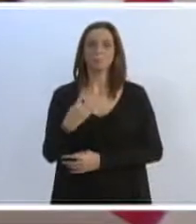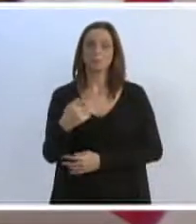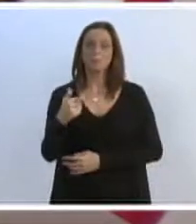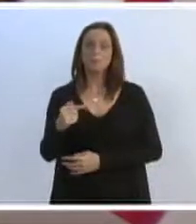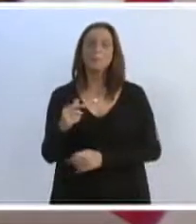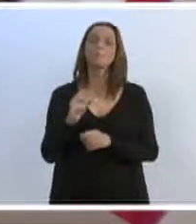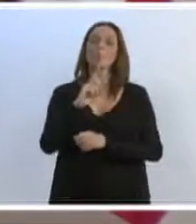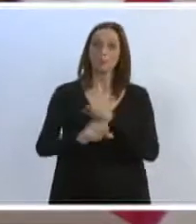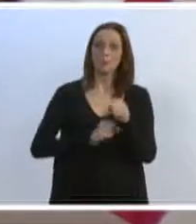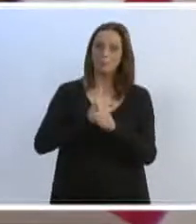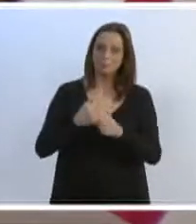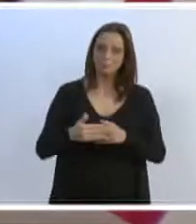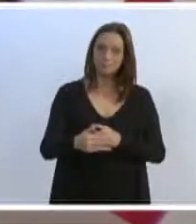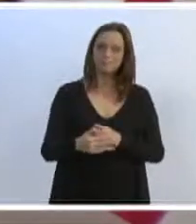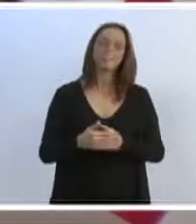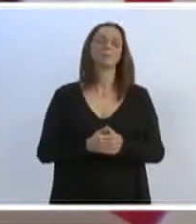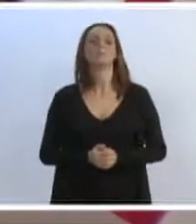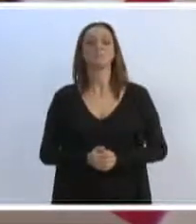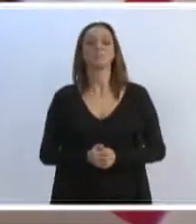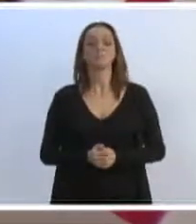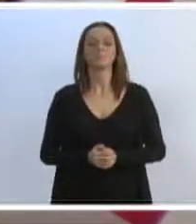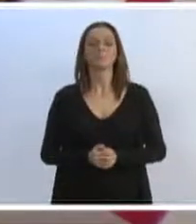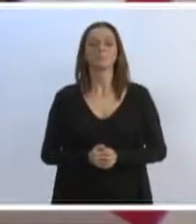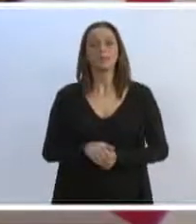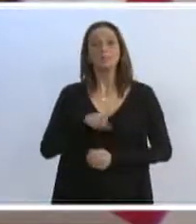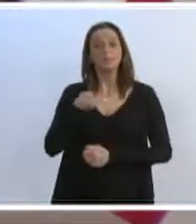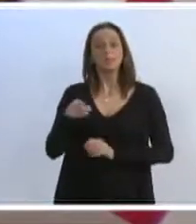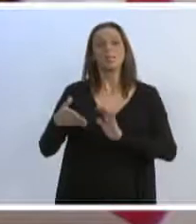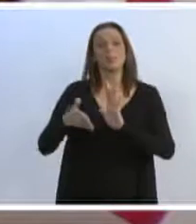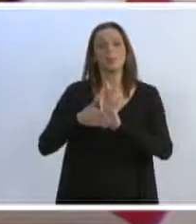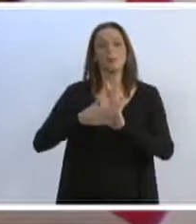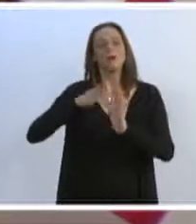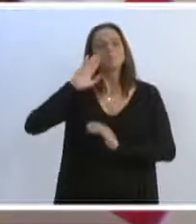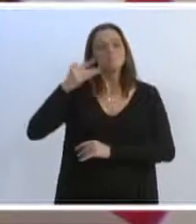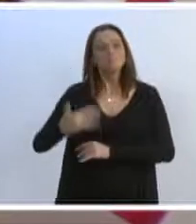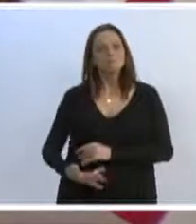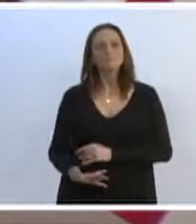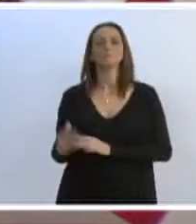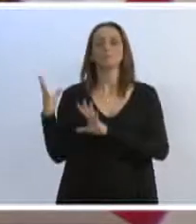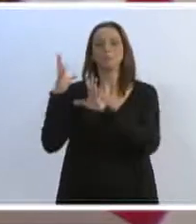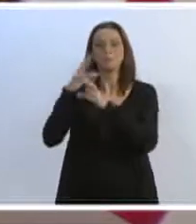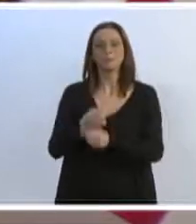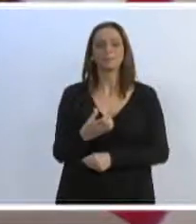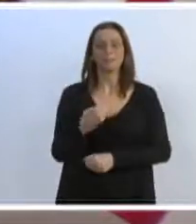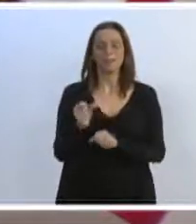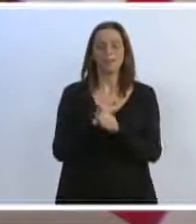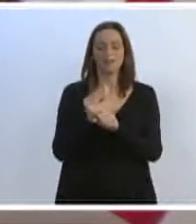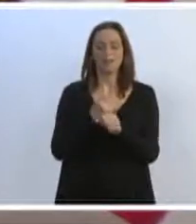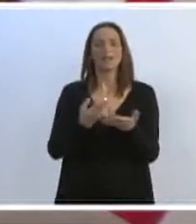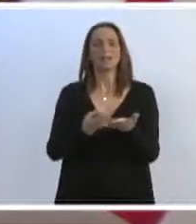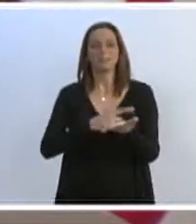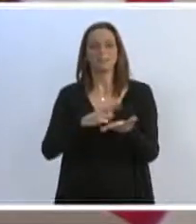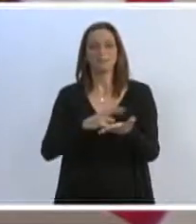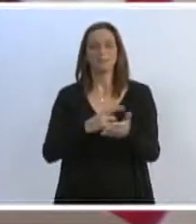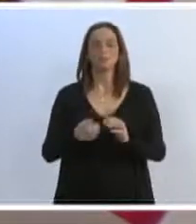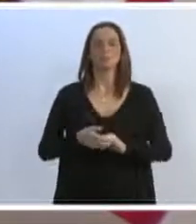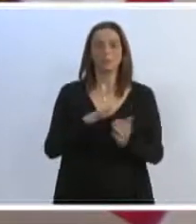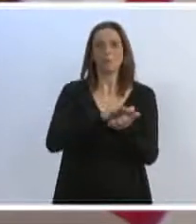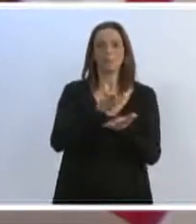pesquisadores também. Blumenau em Cadernos é, sem dúvida nenhuma, mesmo que tenha um sonho de José Ferreira da Silva, que se concretizou e